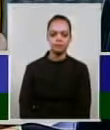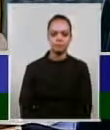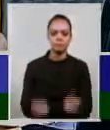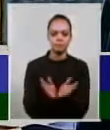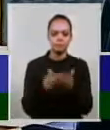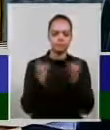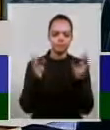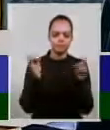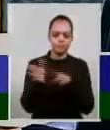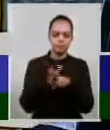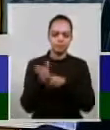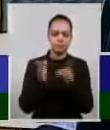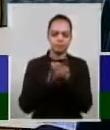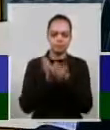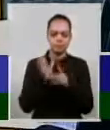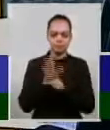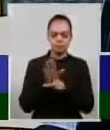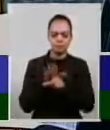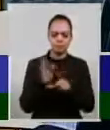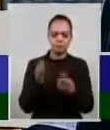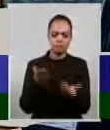Comissão Especial análise do decreto legislativo